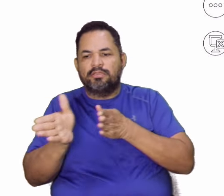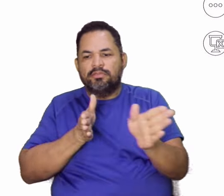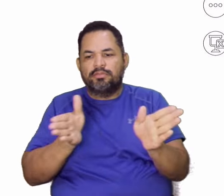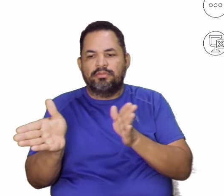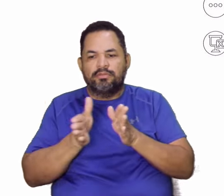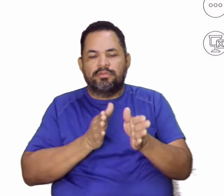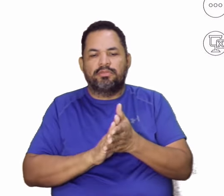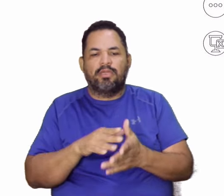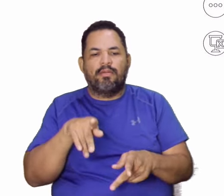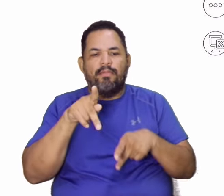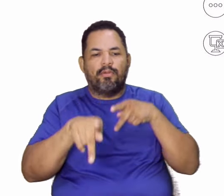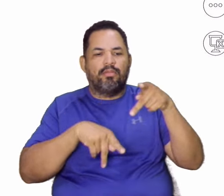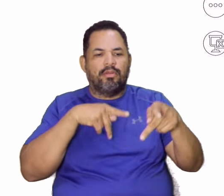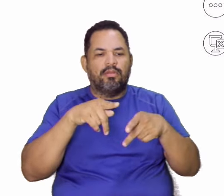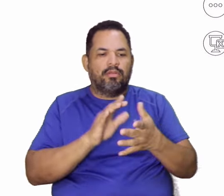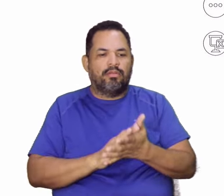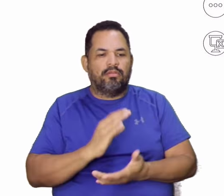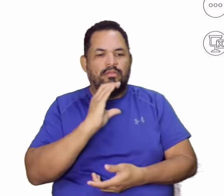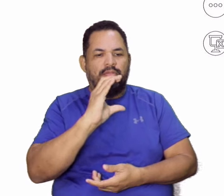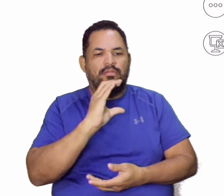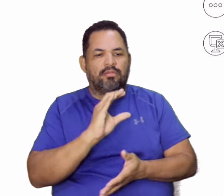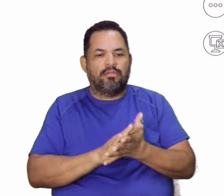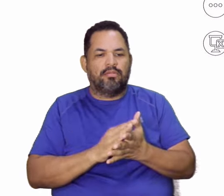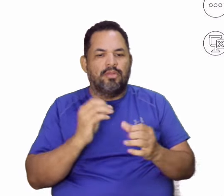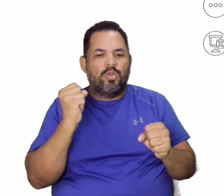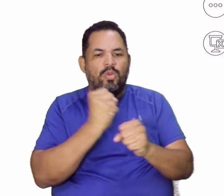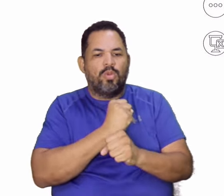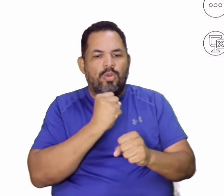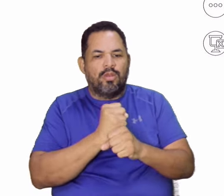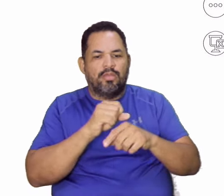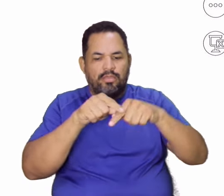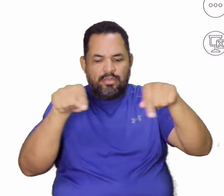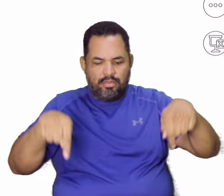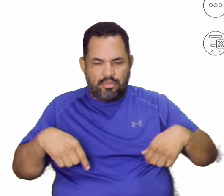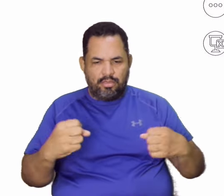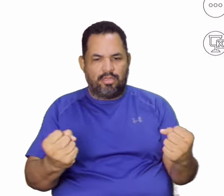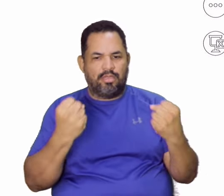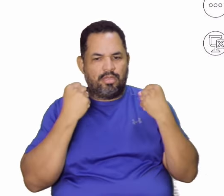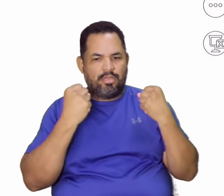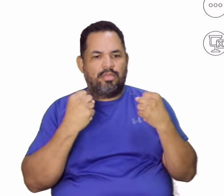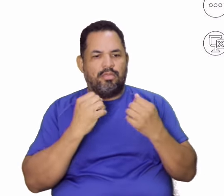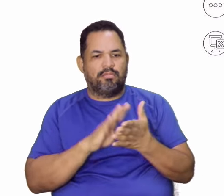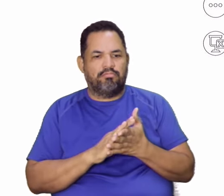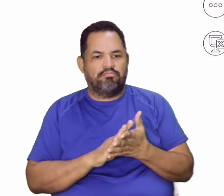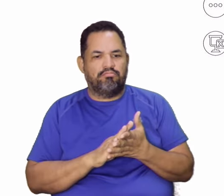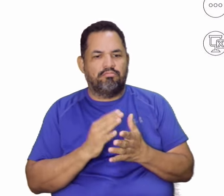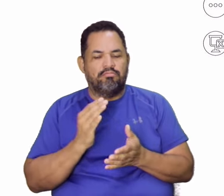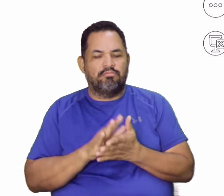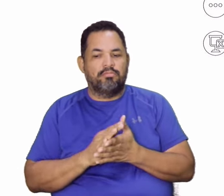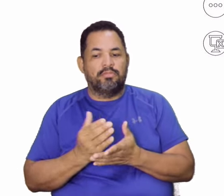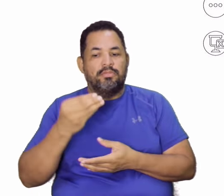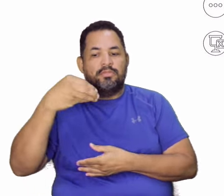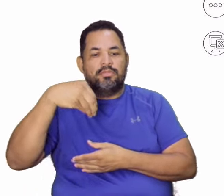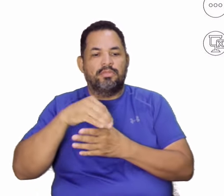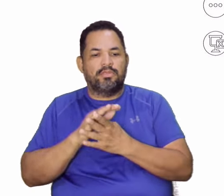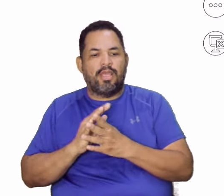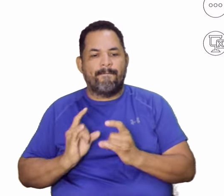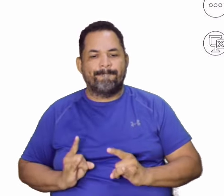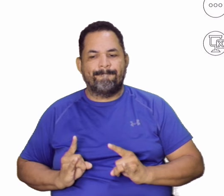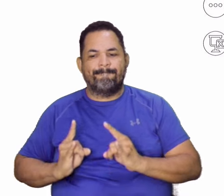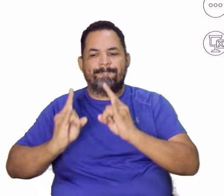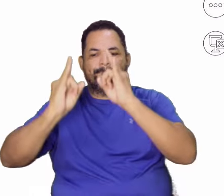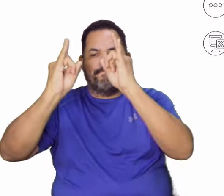população letra c a construção de academias apenas em prédios